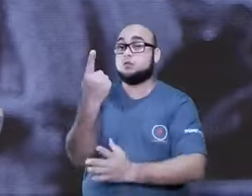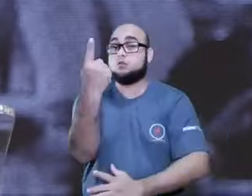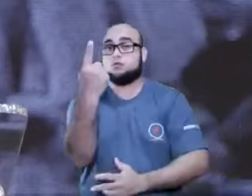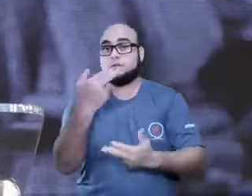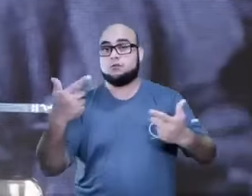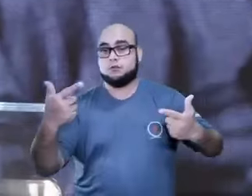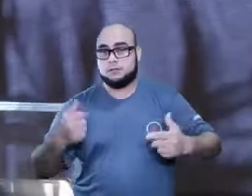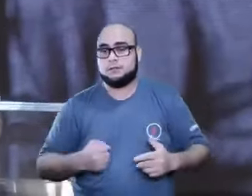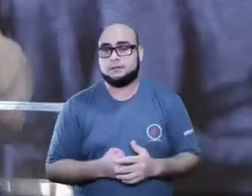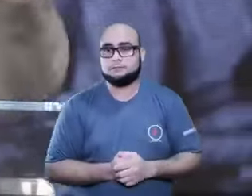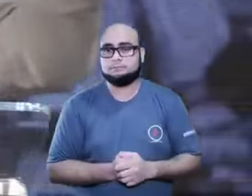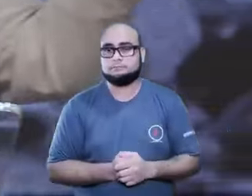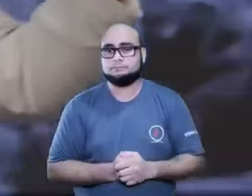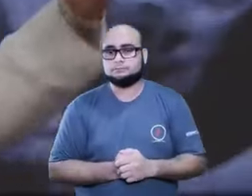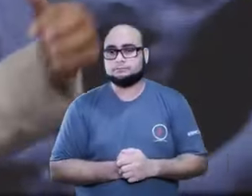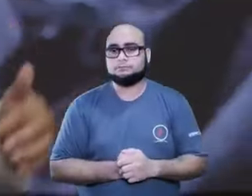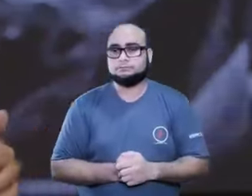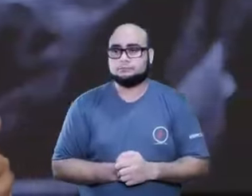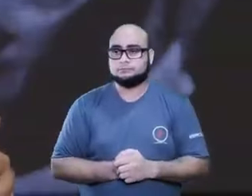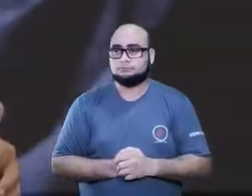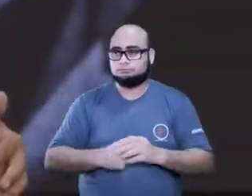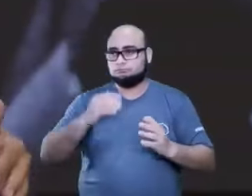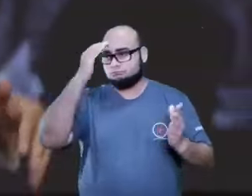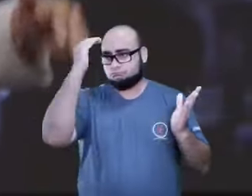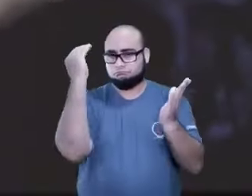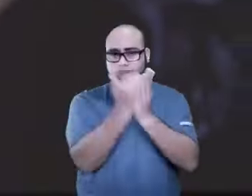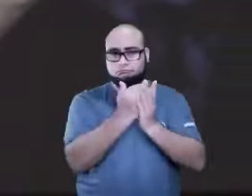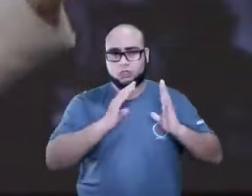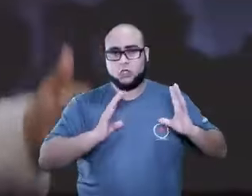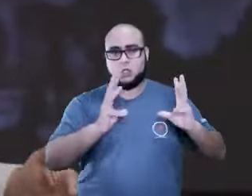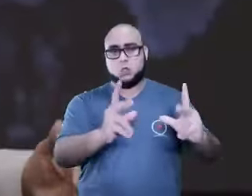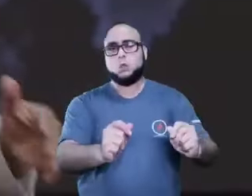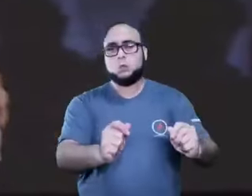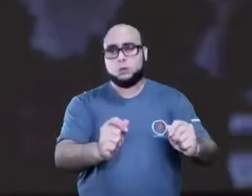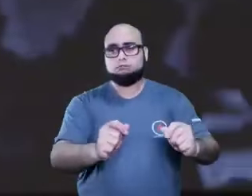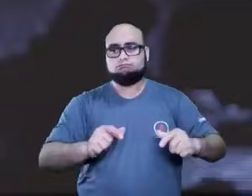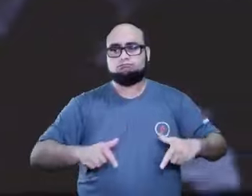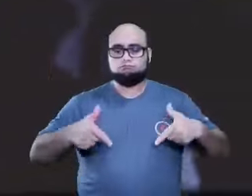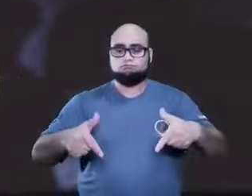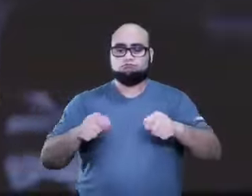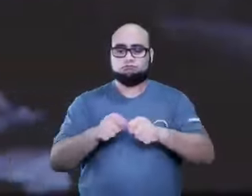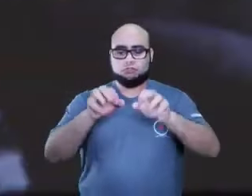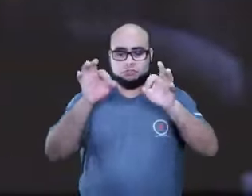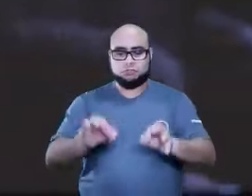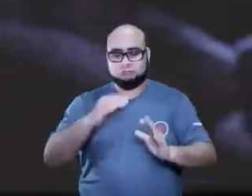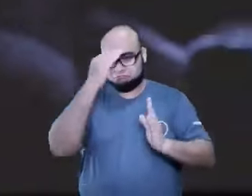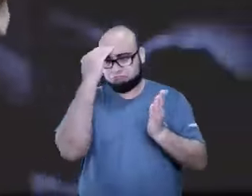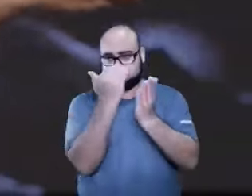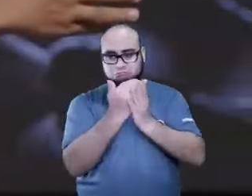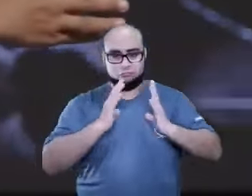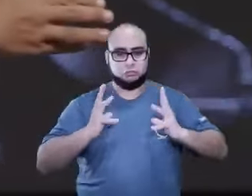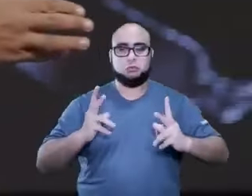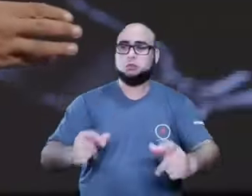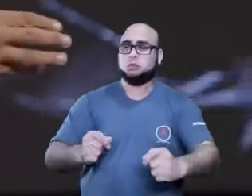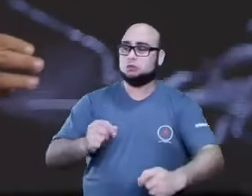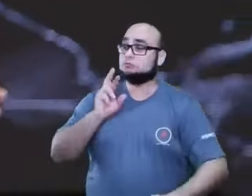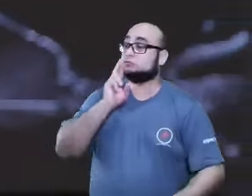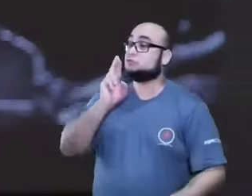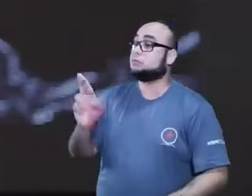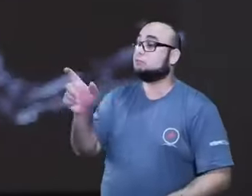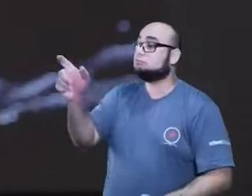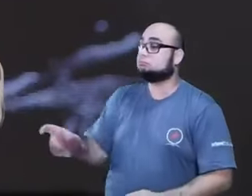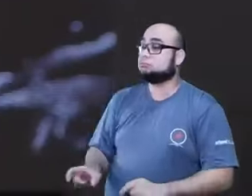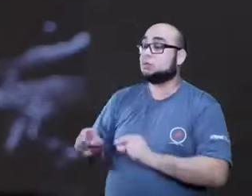alguém que está dizendo que cumpria tudo, que fazia tudo, Jesus está olhando para ele e dizendo: